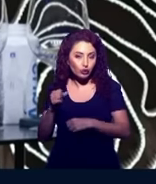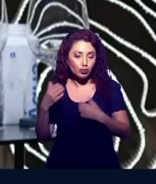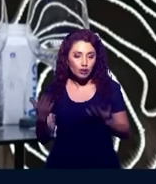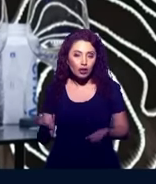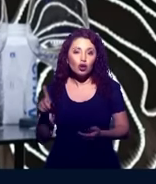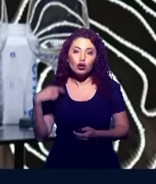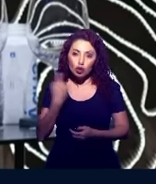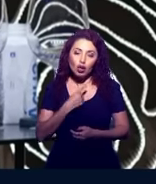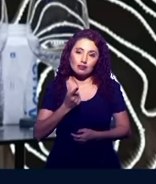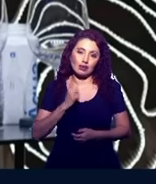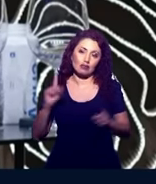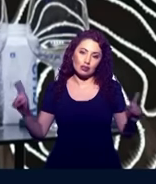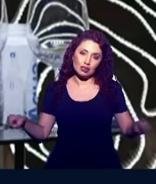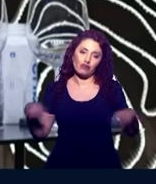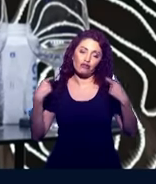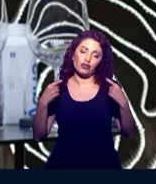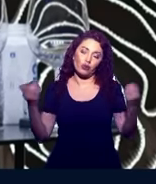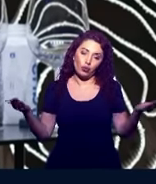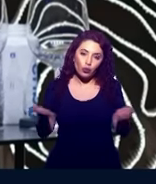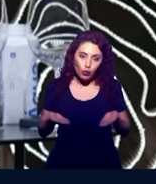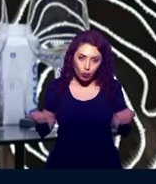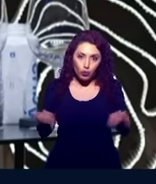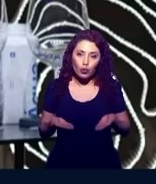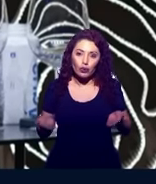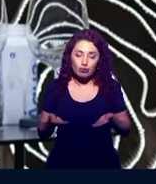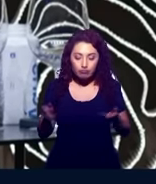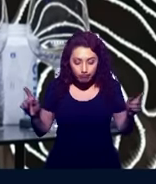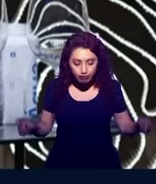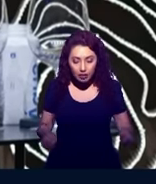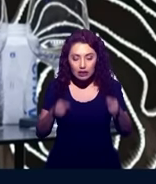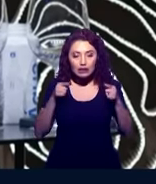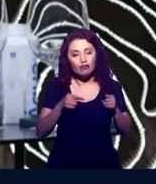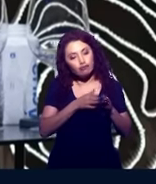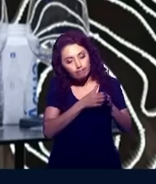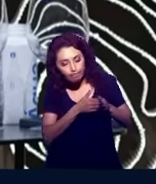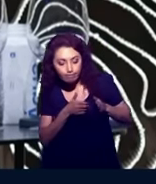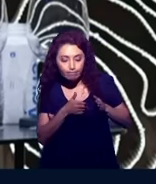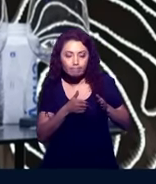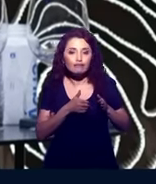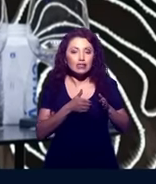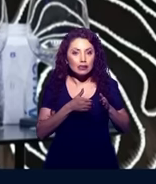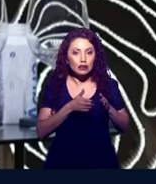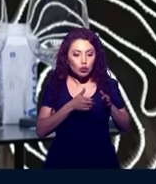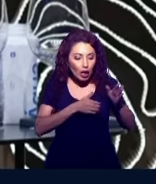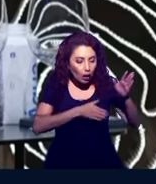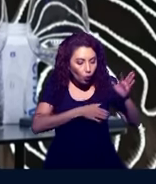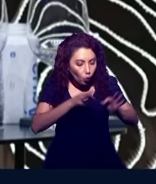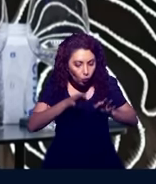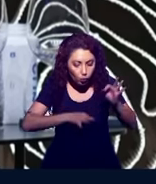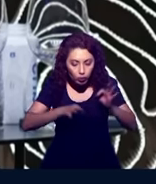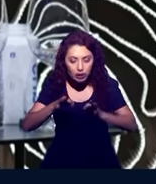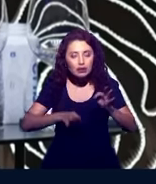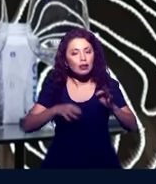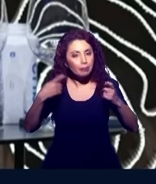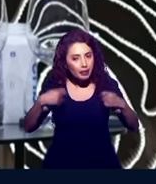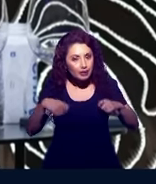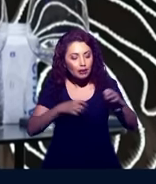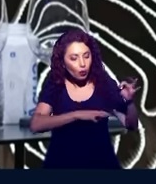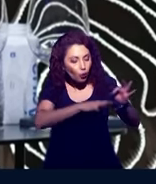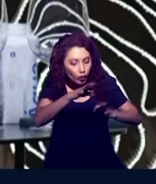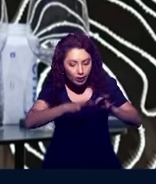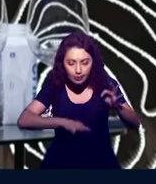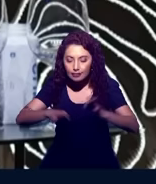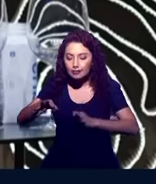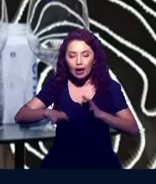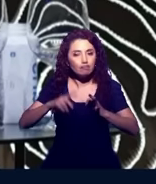de curto prazo esse desafio de curto prazo é colocar na ordem do dia um compromisso com arrumar